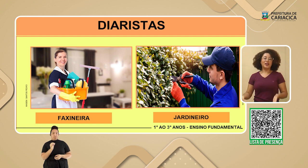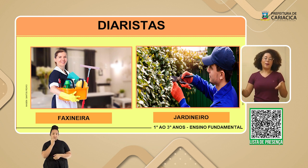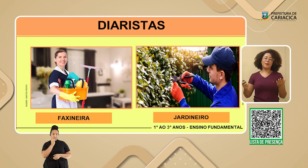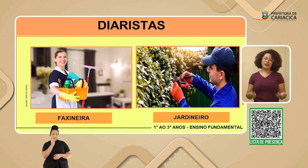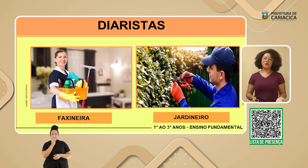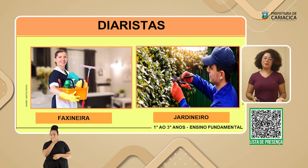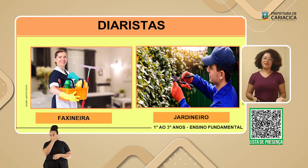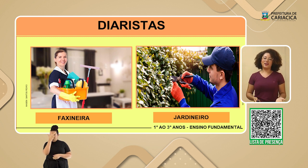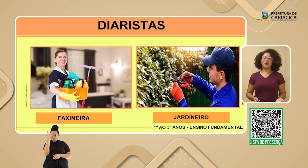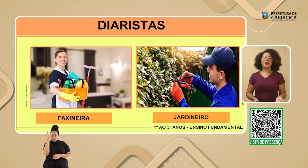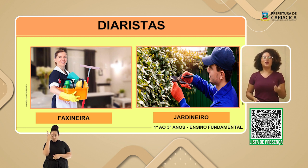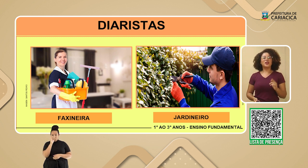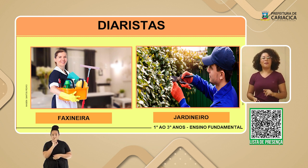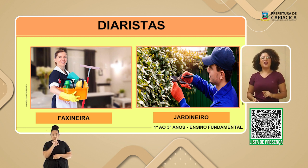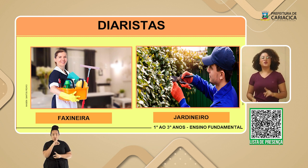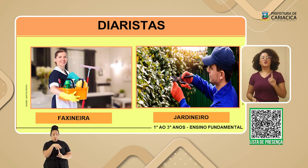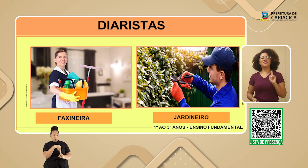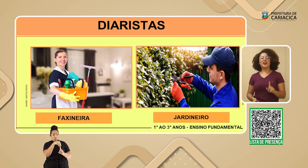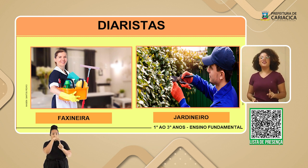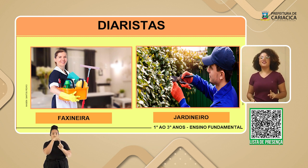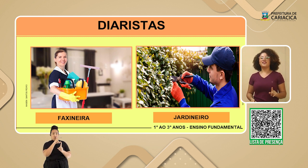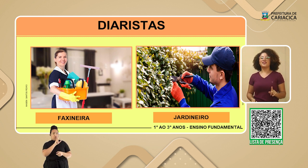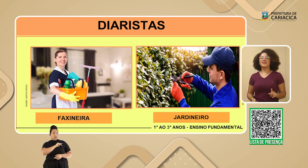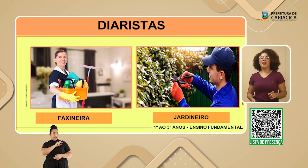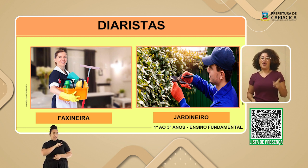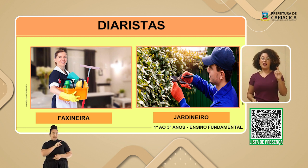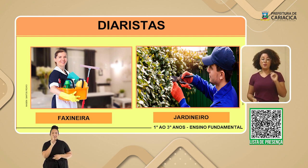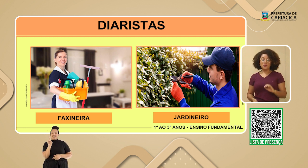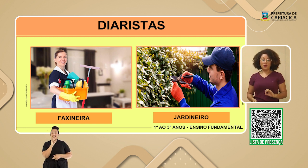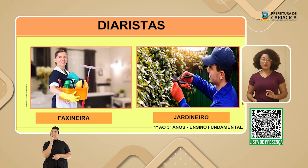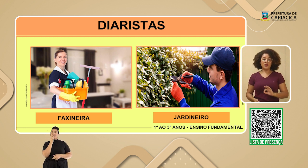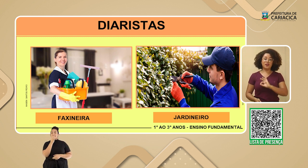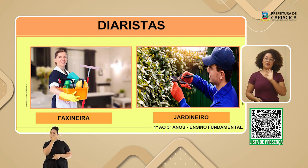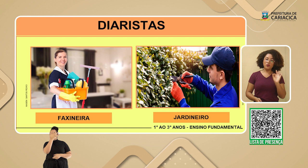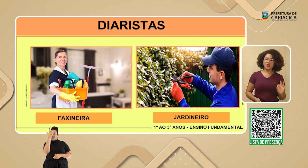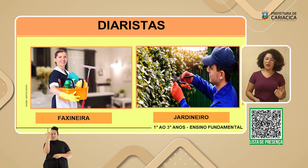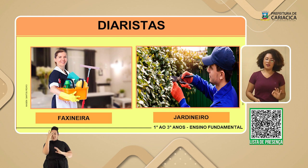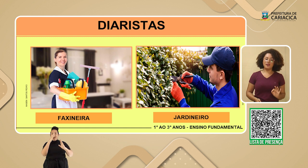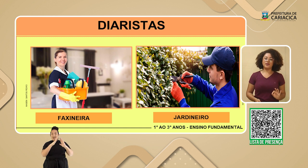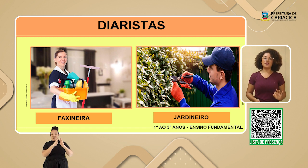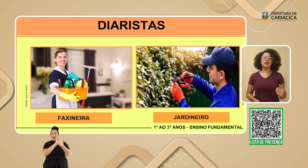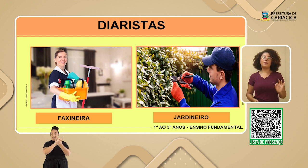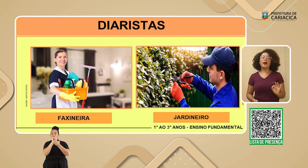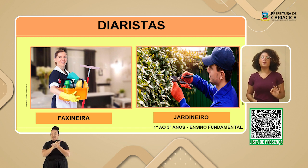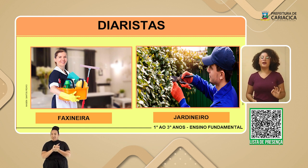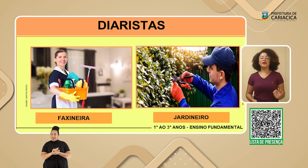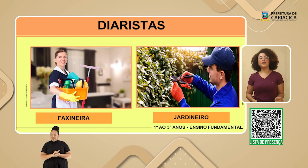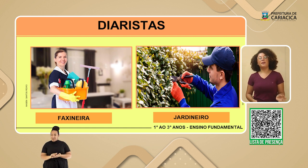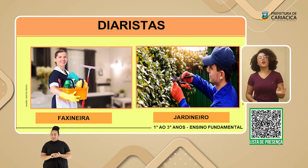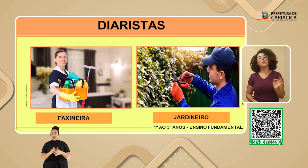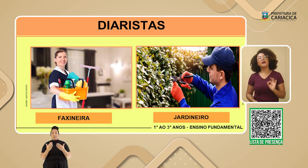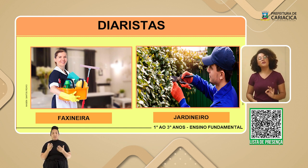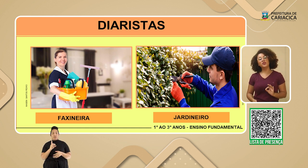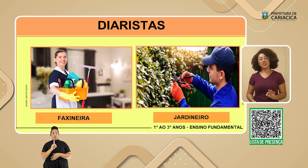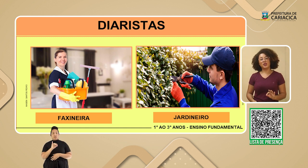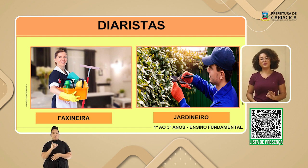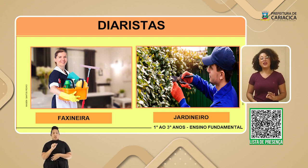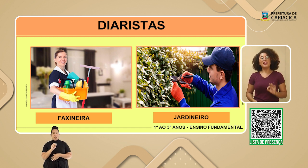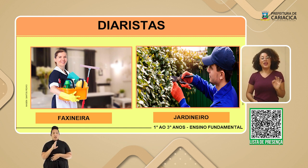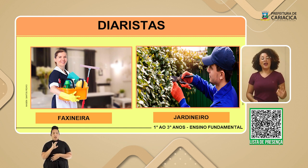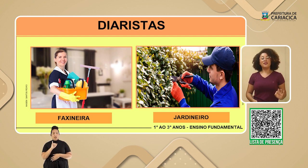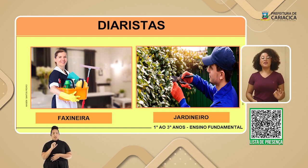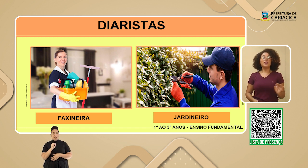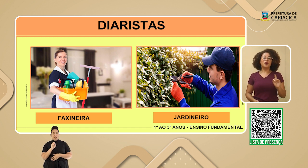pessoa não tem apenas o patrão é o trabalho dos diaristas. As pessoas que são diaristas trabalham para receber no mesmo